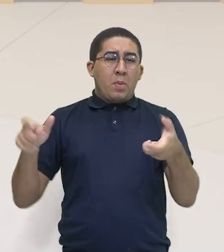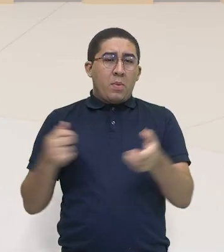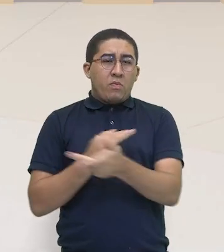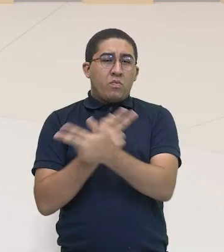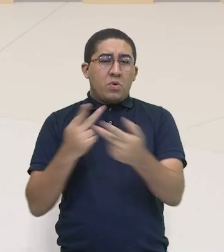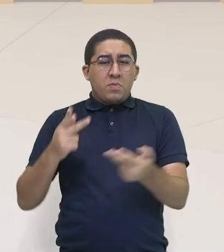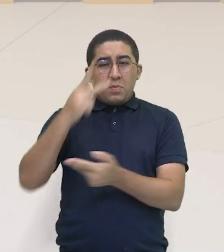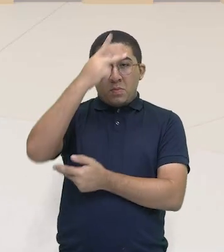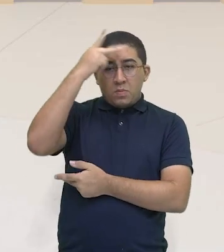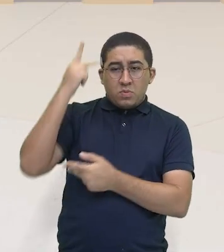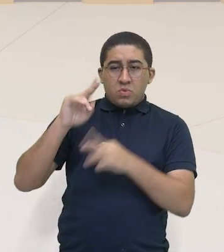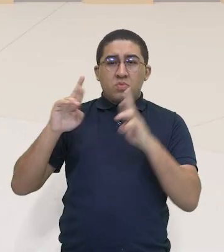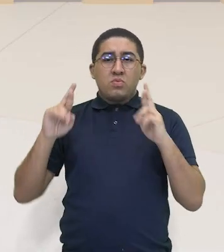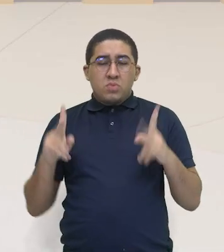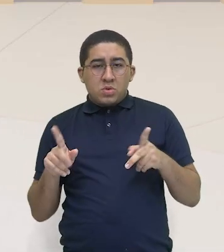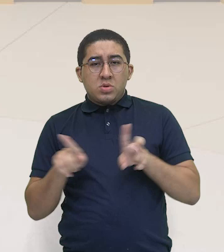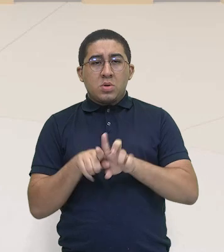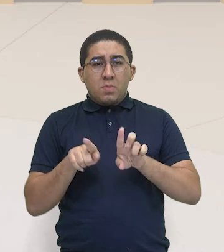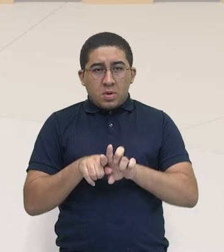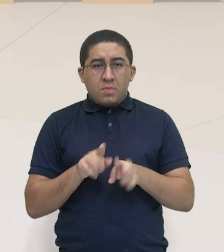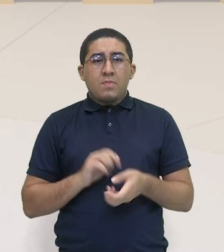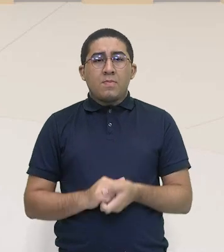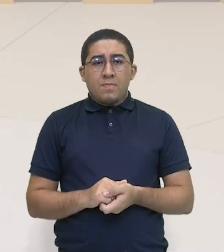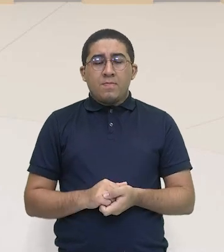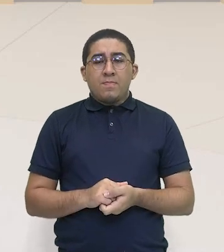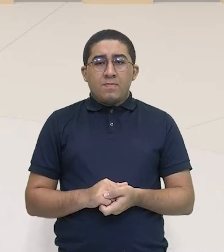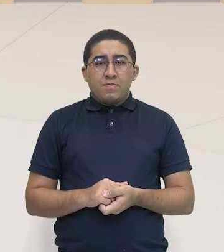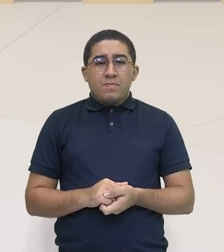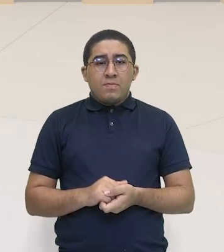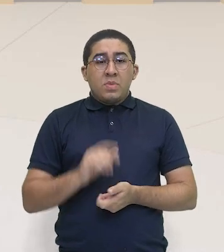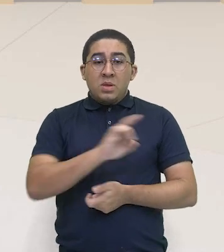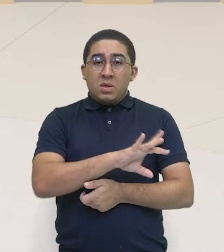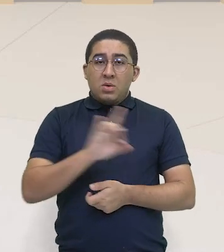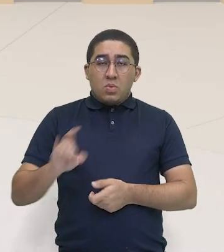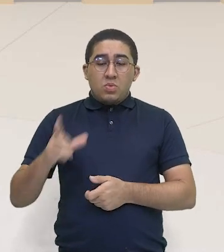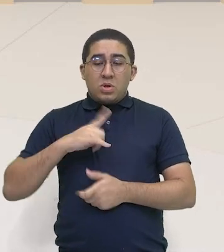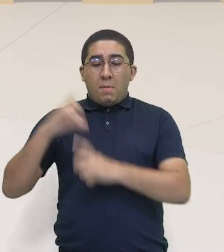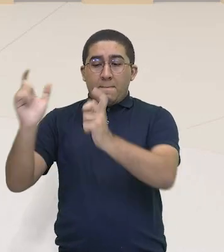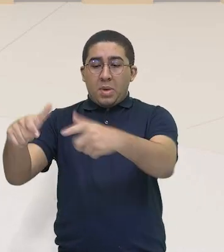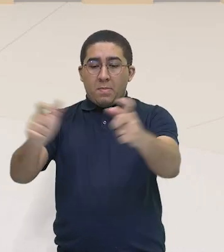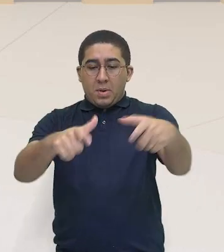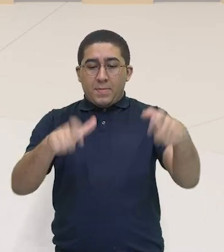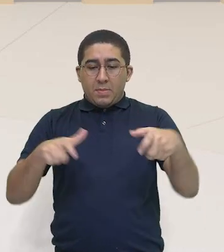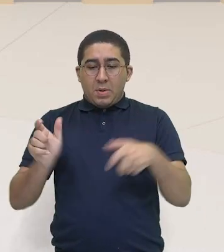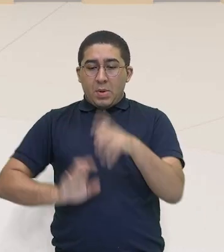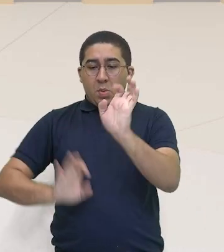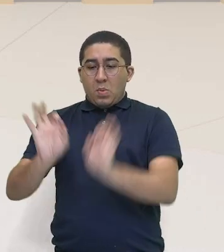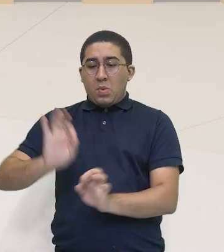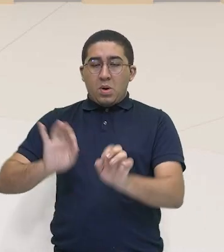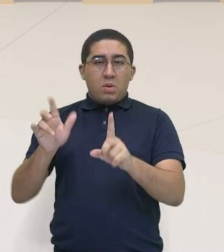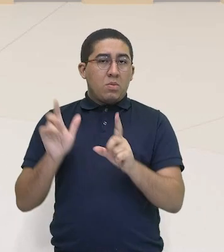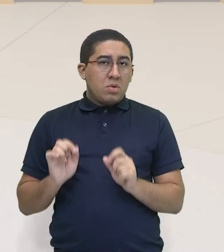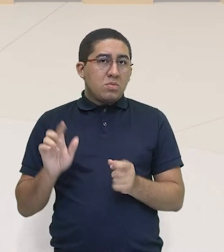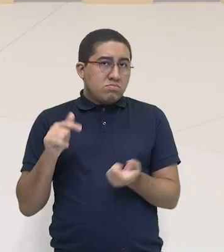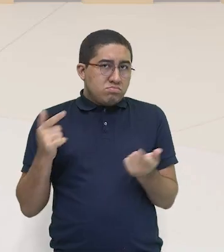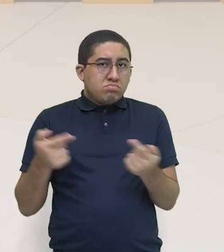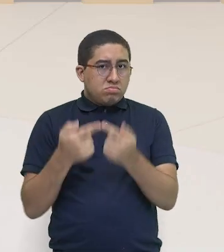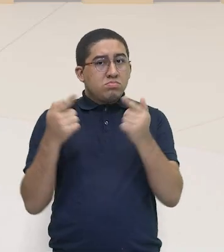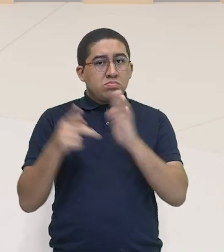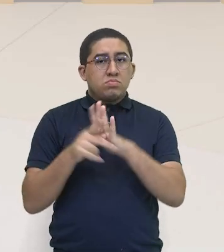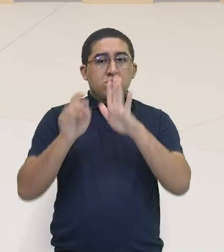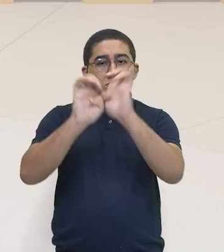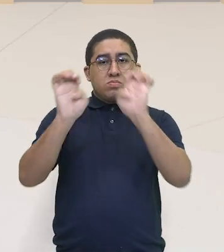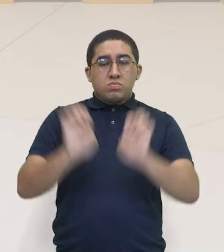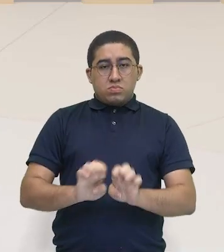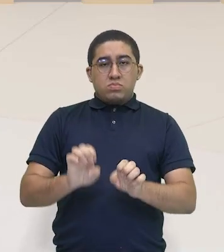A sociedade mais moderna, né, que trouxe muito elas isso são daí. assim, né? Cada um no seu quadrado, vamos dizer assim, é basicamente isso. É basicamente isso, né?